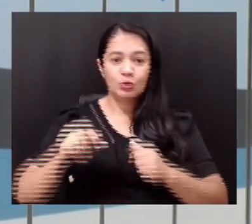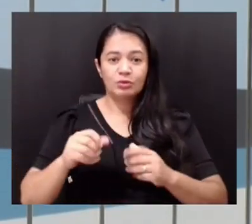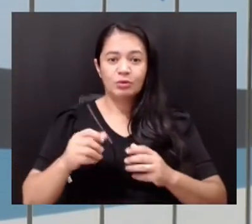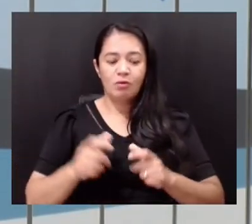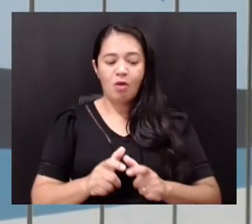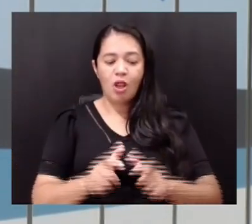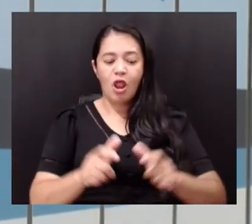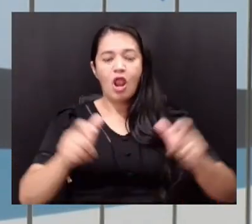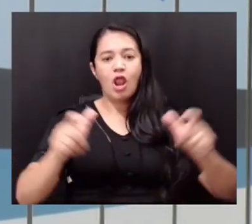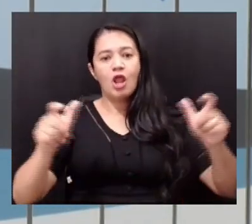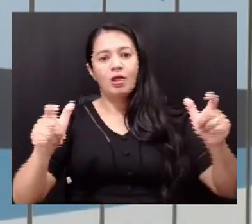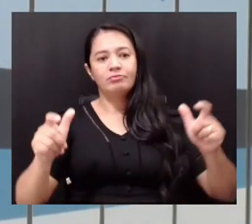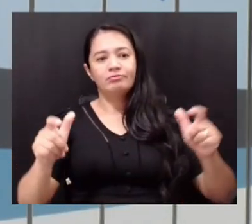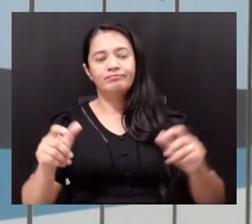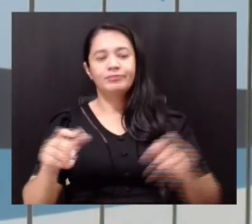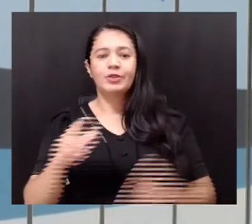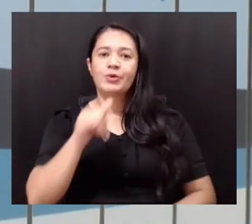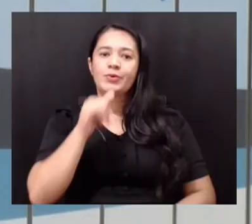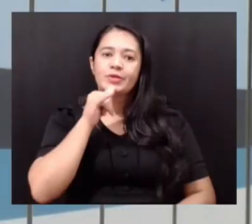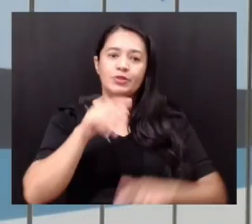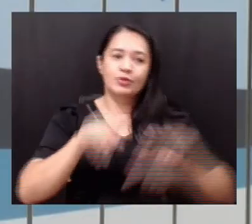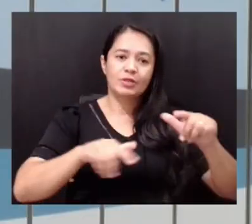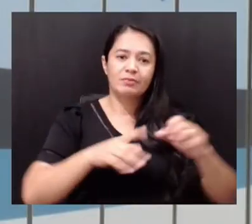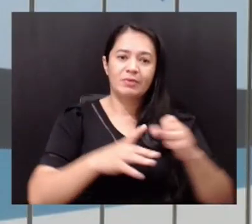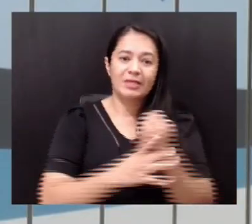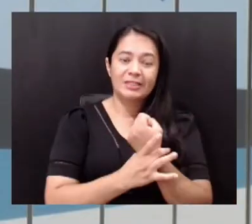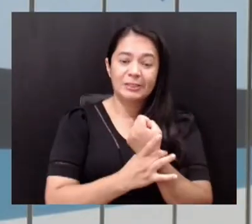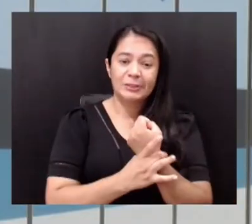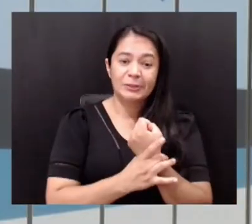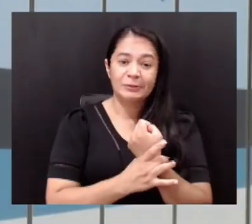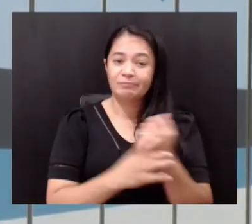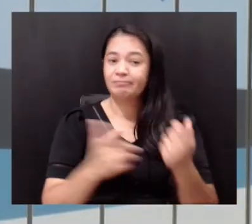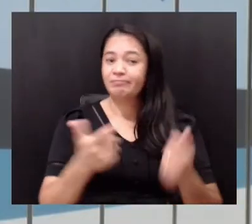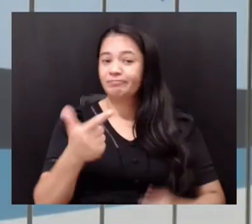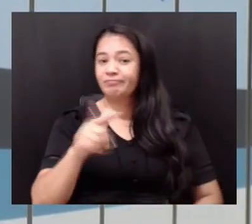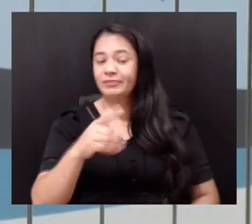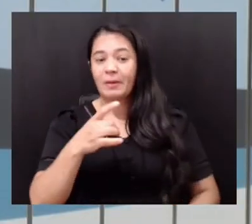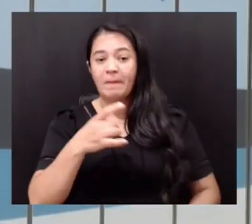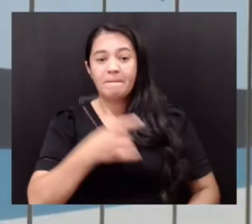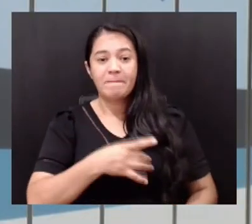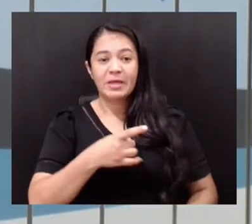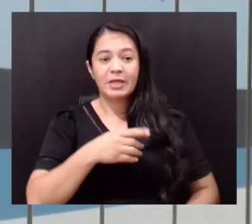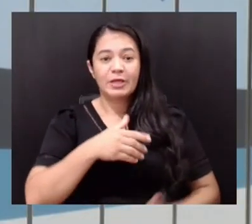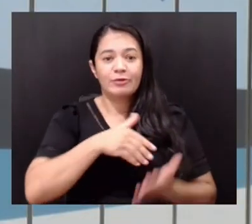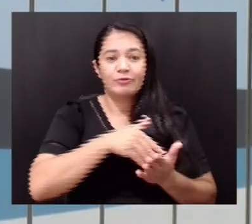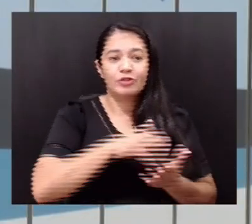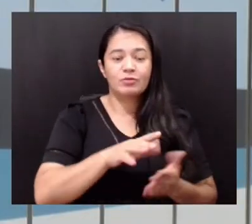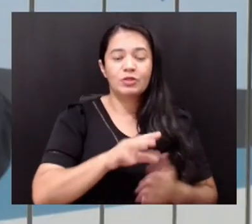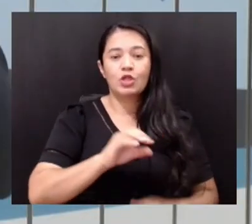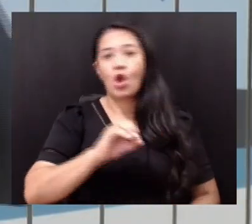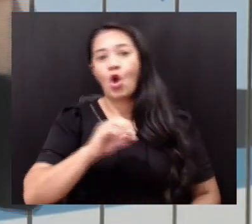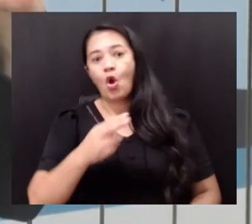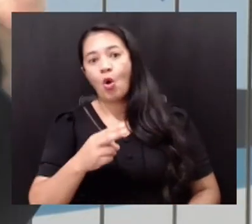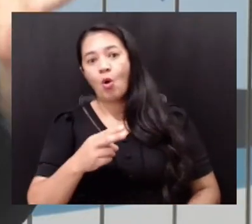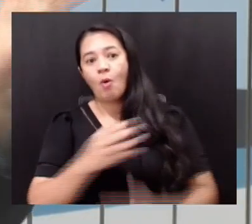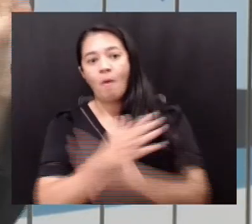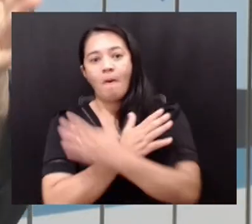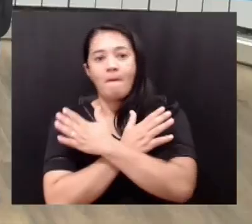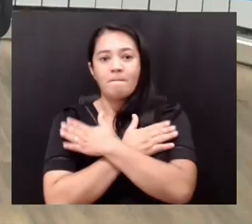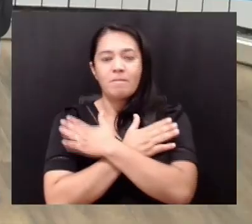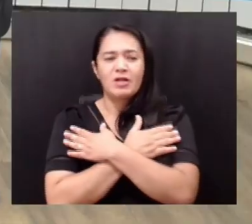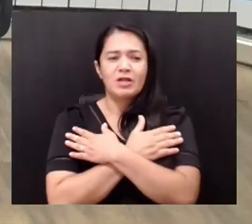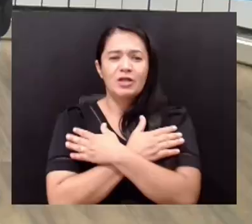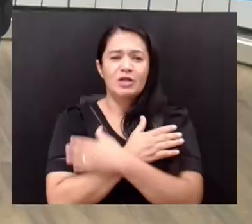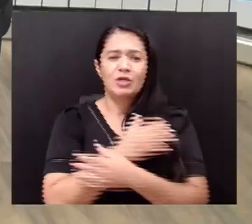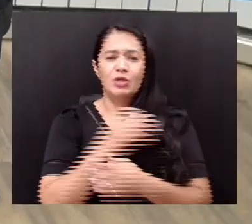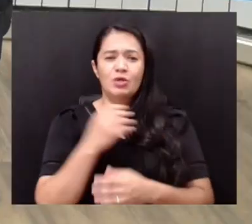insegurança, medo de perder o emprego, ou muito tempo desempregado. Quando você olha a população